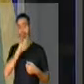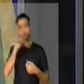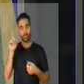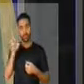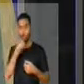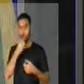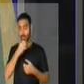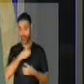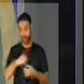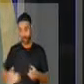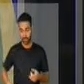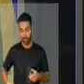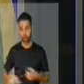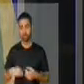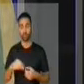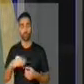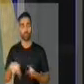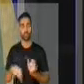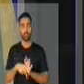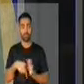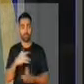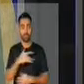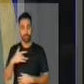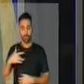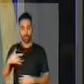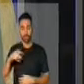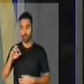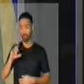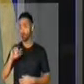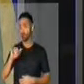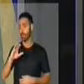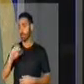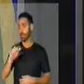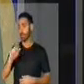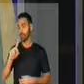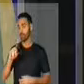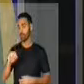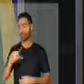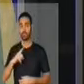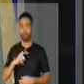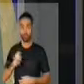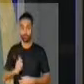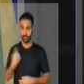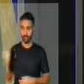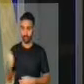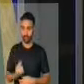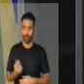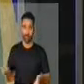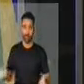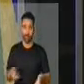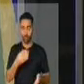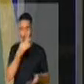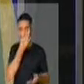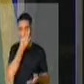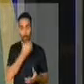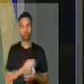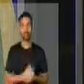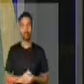ministro, da Saúde, Ricardo Barros, que nos prestigia com sua